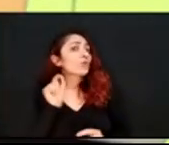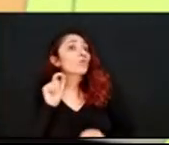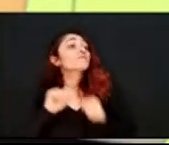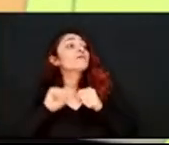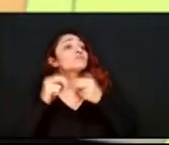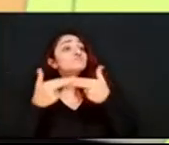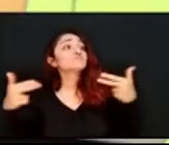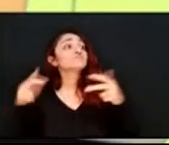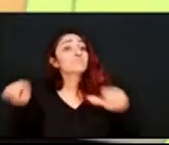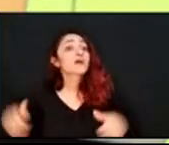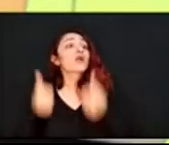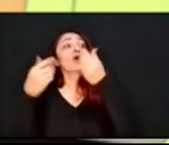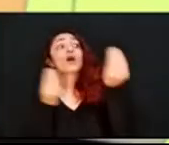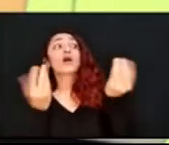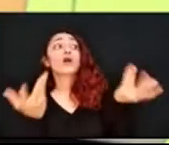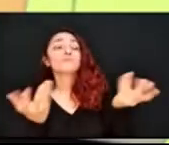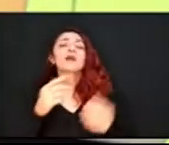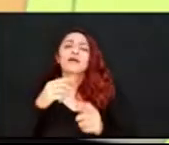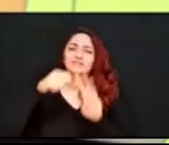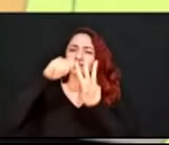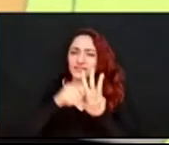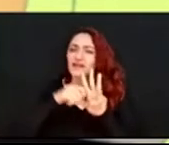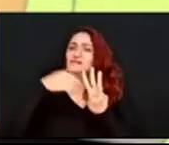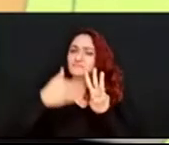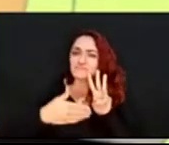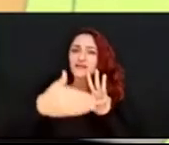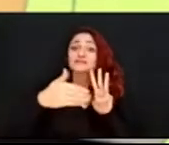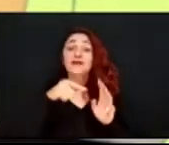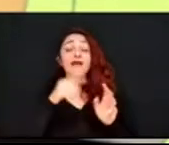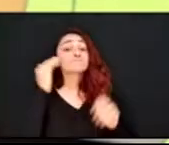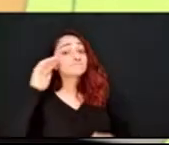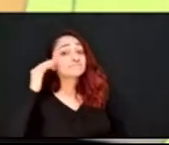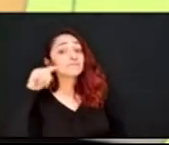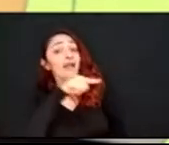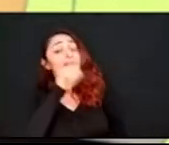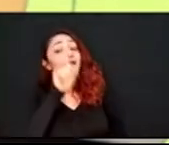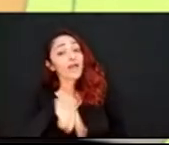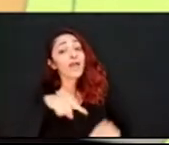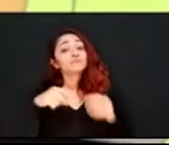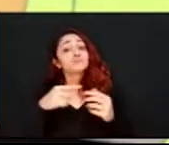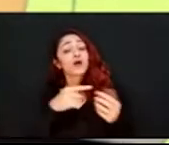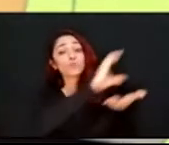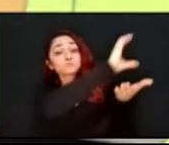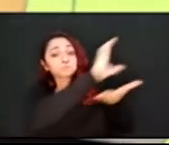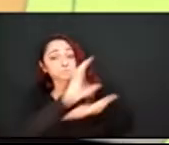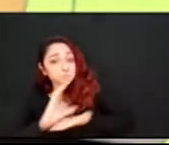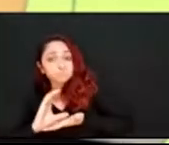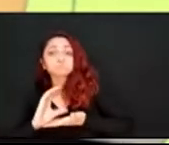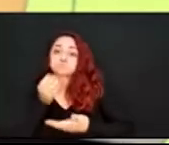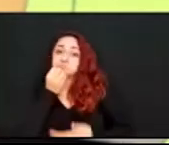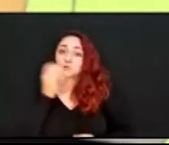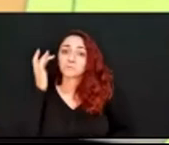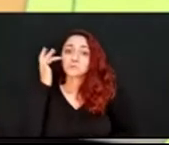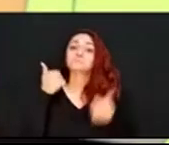aí depois de três meses né a gente entendeu que ele era um fornecedor maduro que a gente poderia abrir mais lojas abrirão mais 12 lojas né